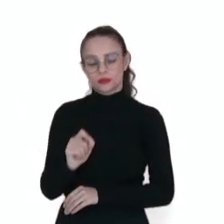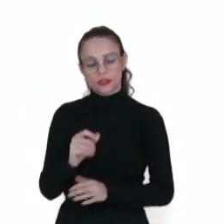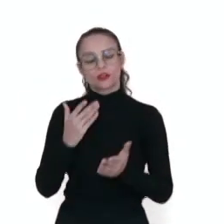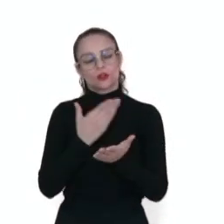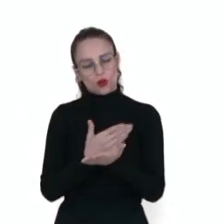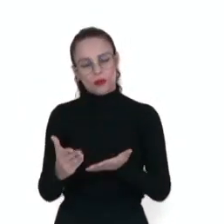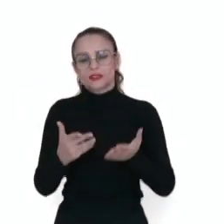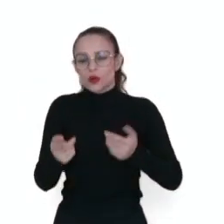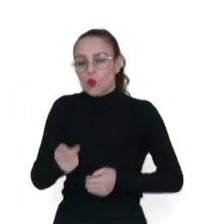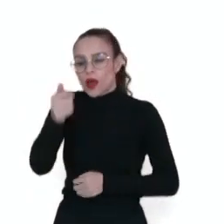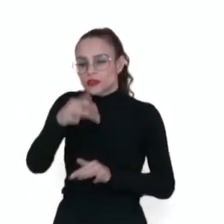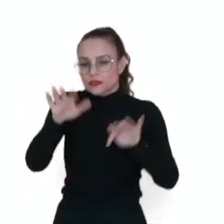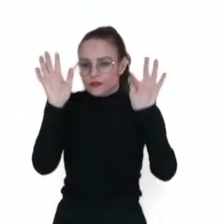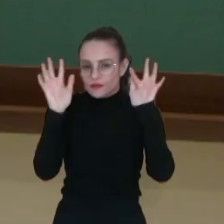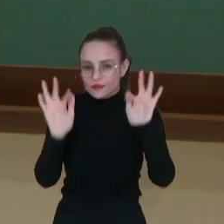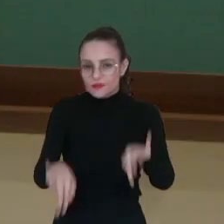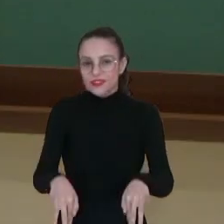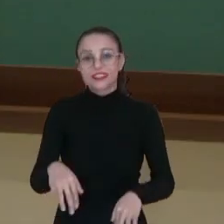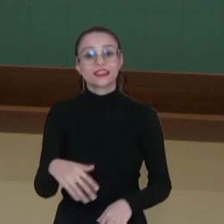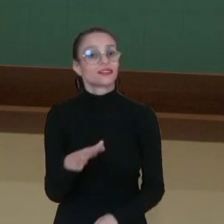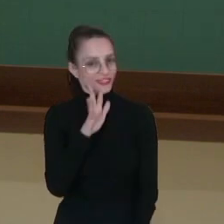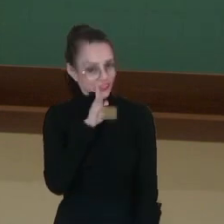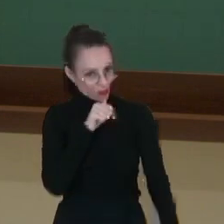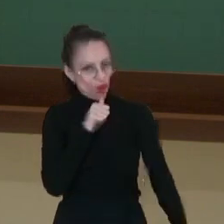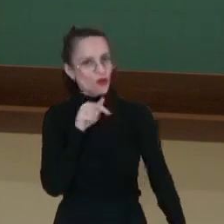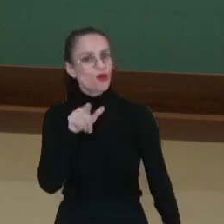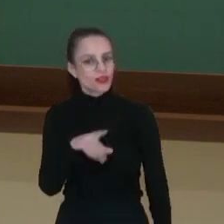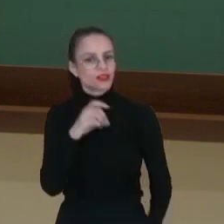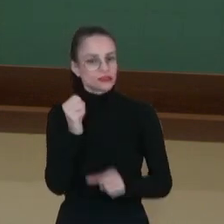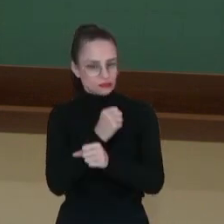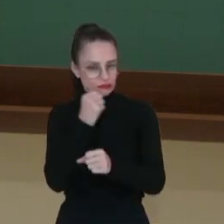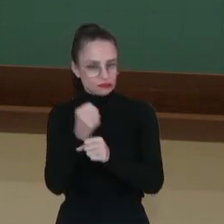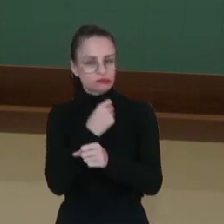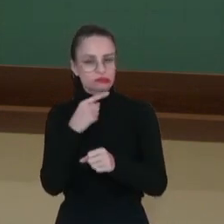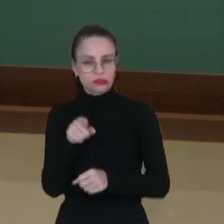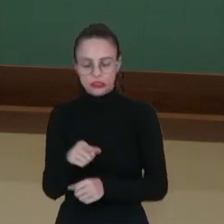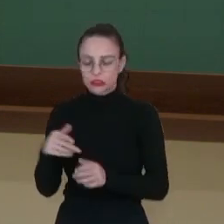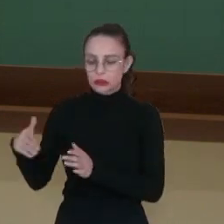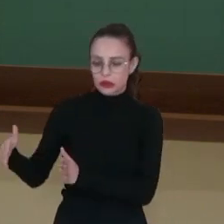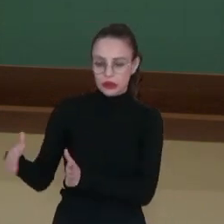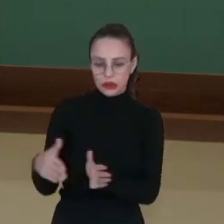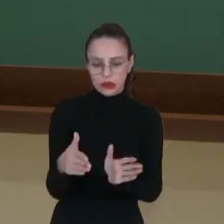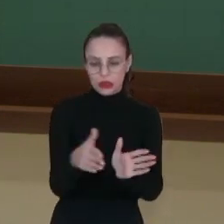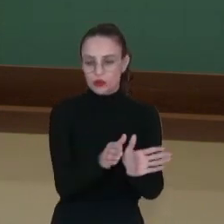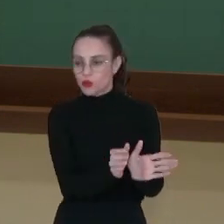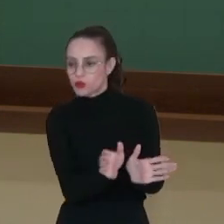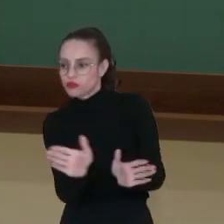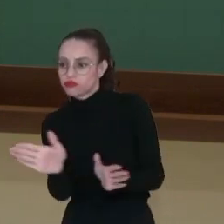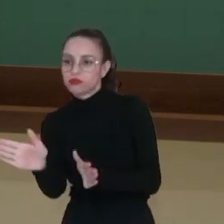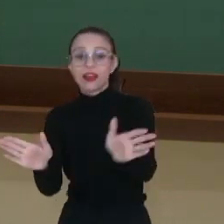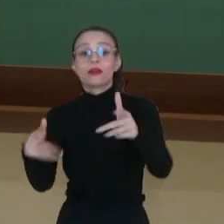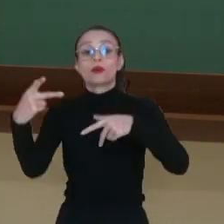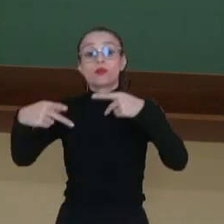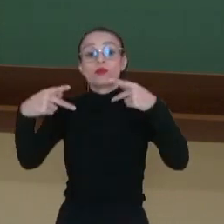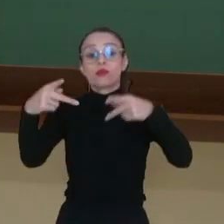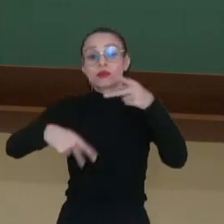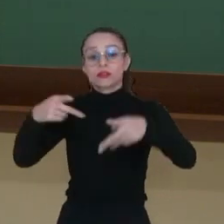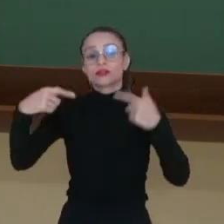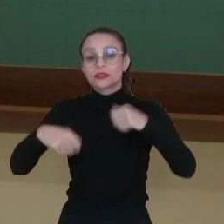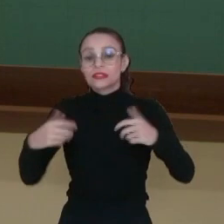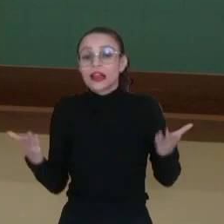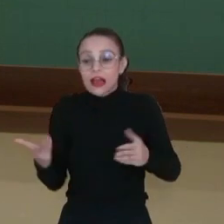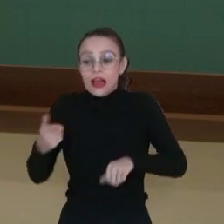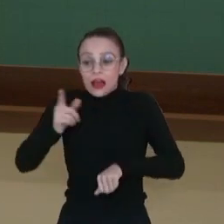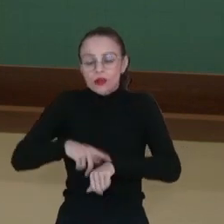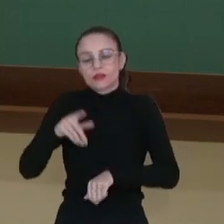reta final. Vejam que o período é longo para o desenvolvimento do projeto. A necessidade é imediata da população, mas é um